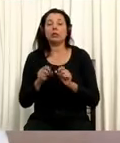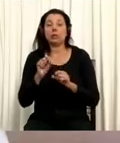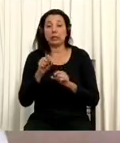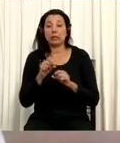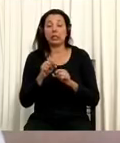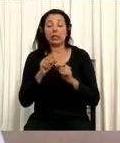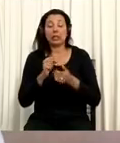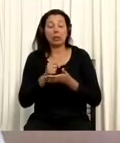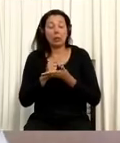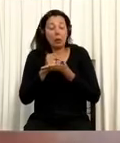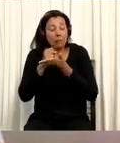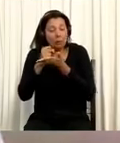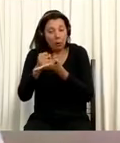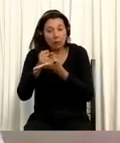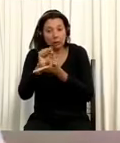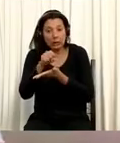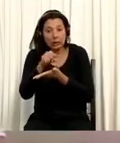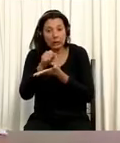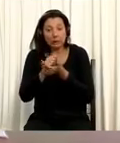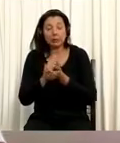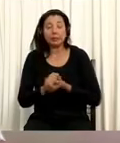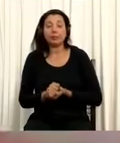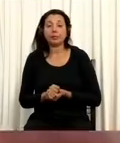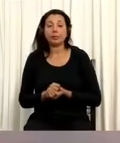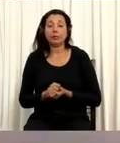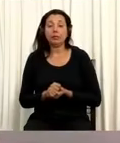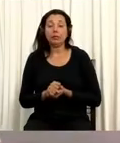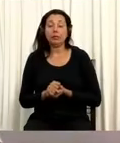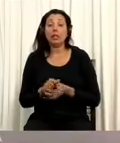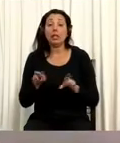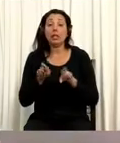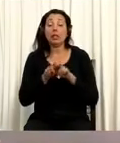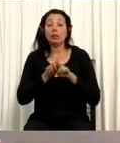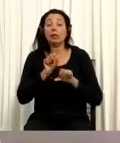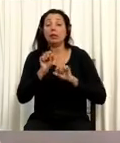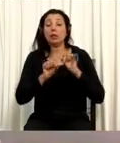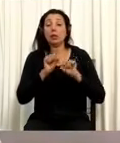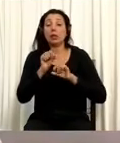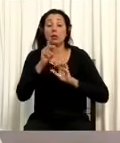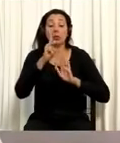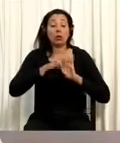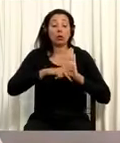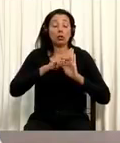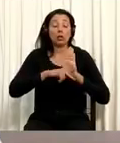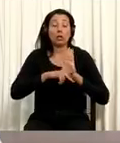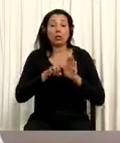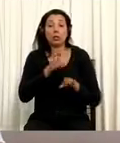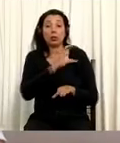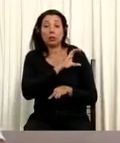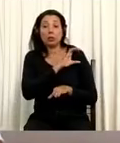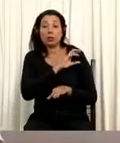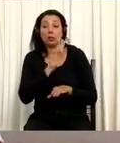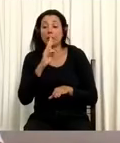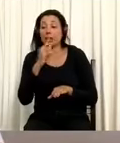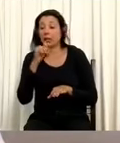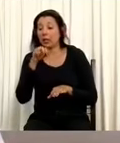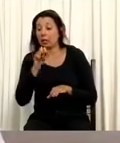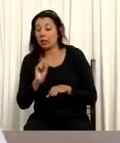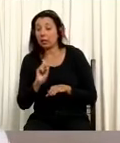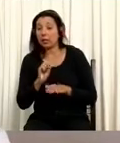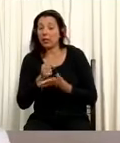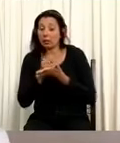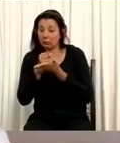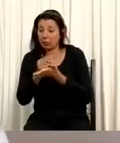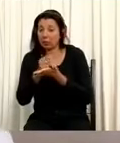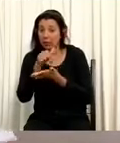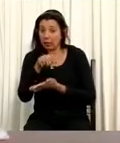rede de apoio solidário. Inclusive, esse projeto aí que é coordenado pela Ellen, que é a Rede Solidariedade